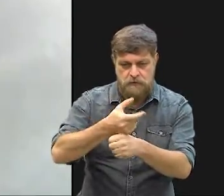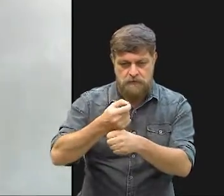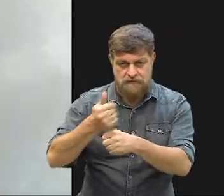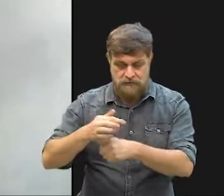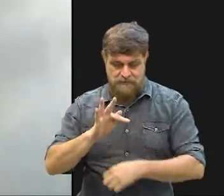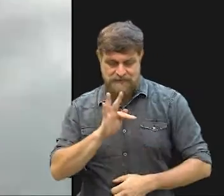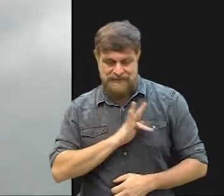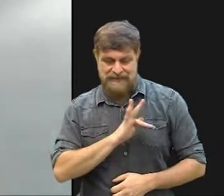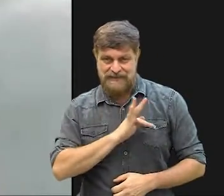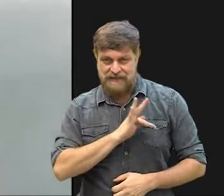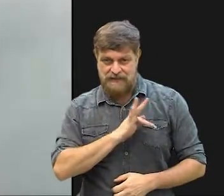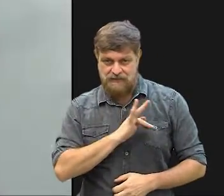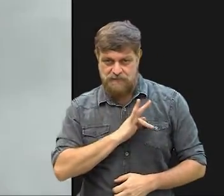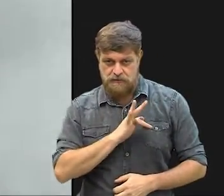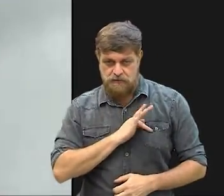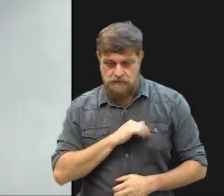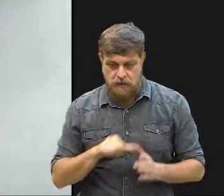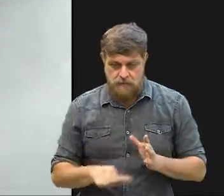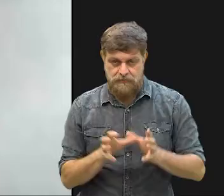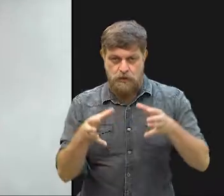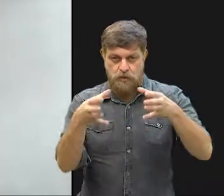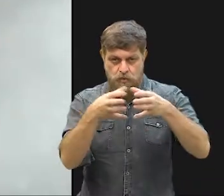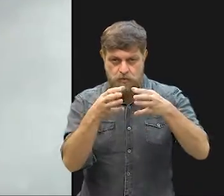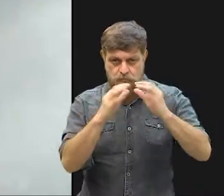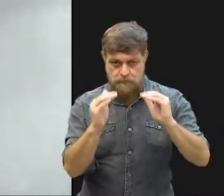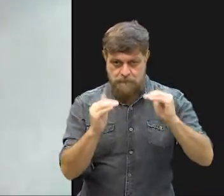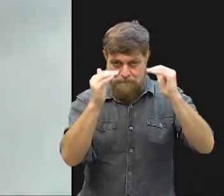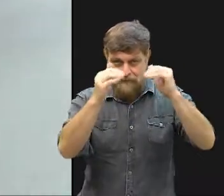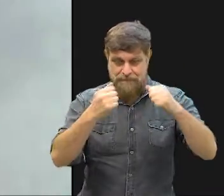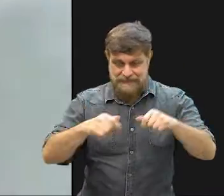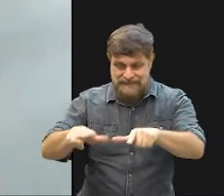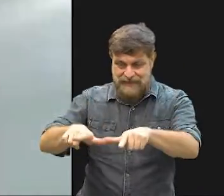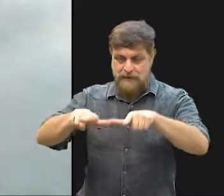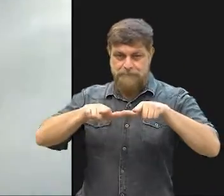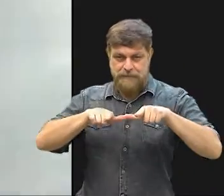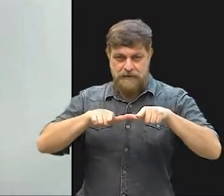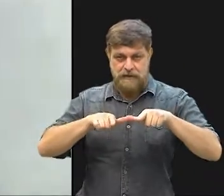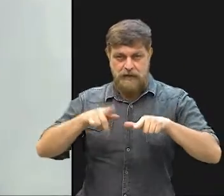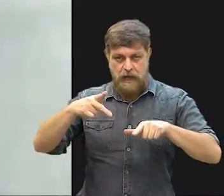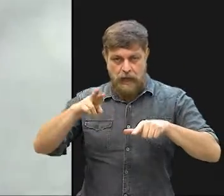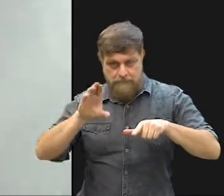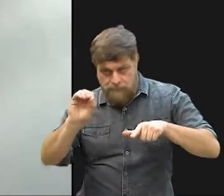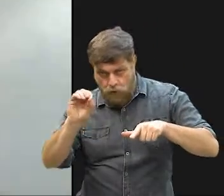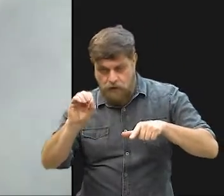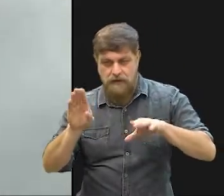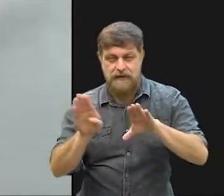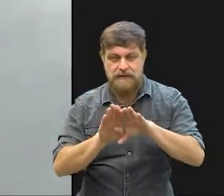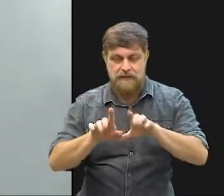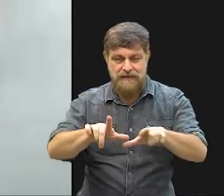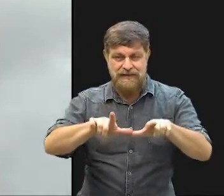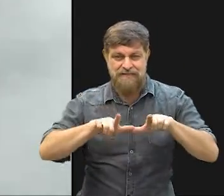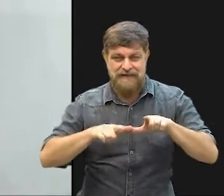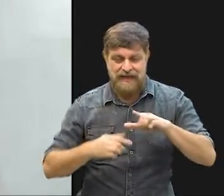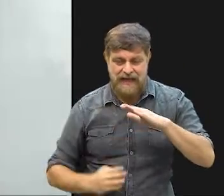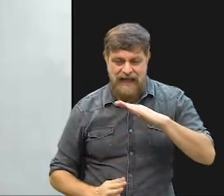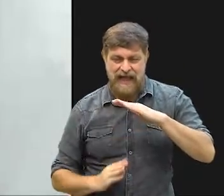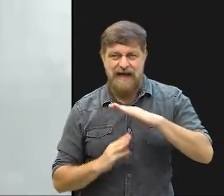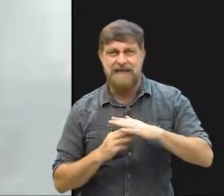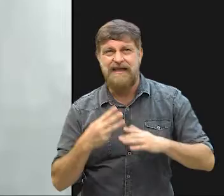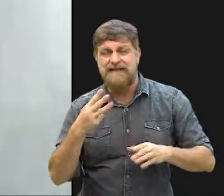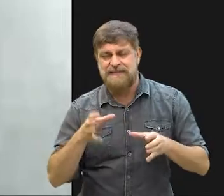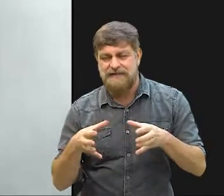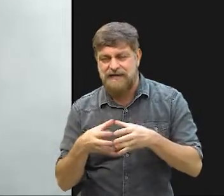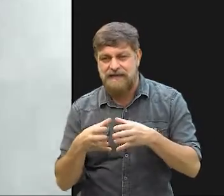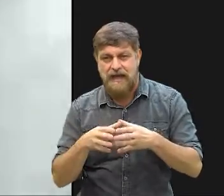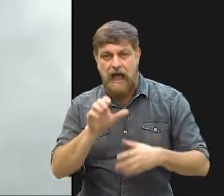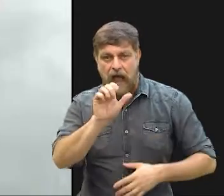ser treinador da primeira divisão, sim, tinha que ter a licença Pro e até terceira divisão, acho que